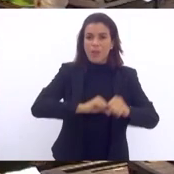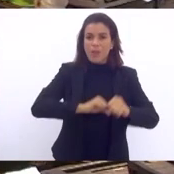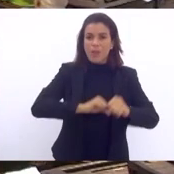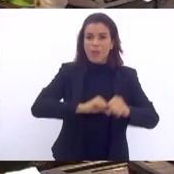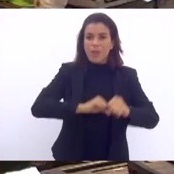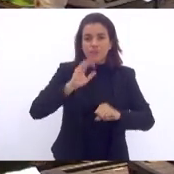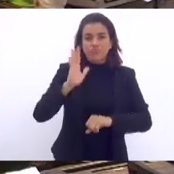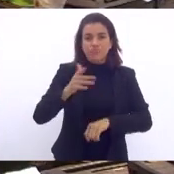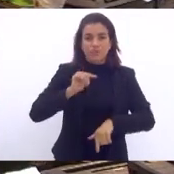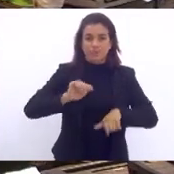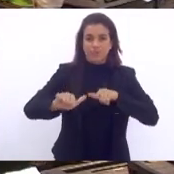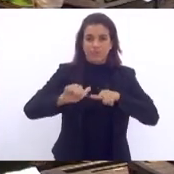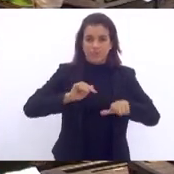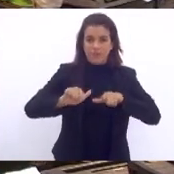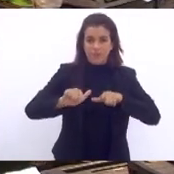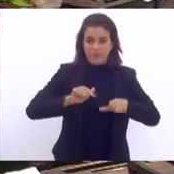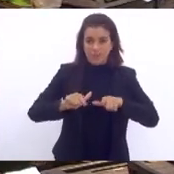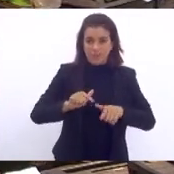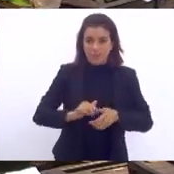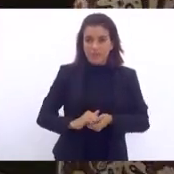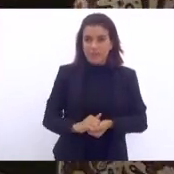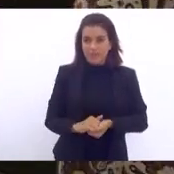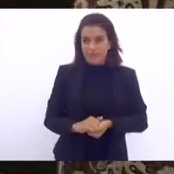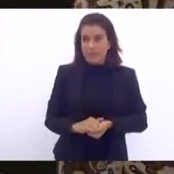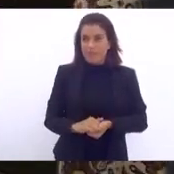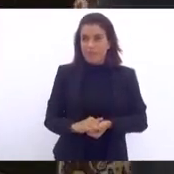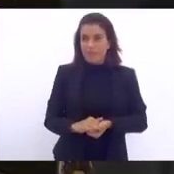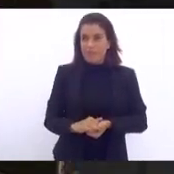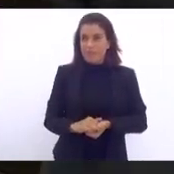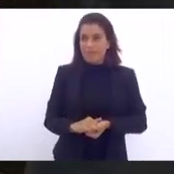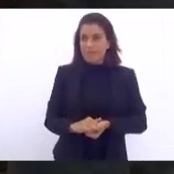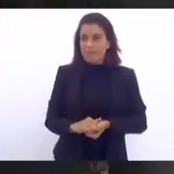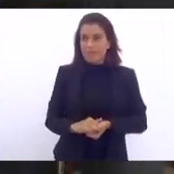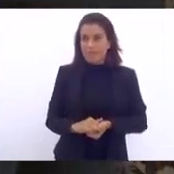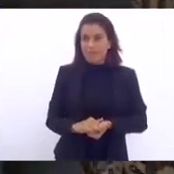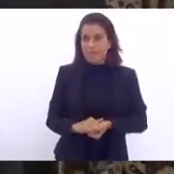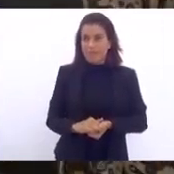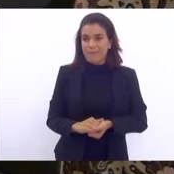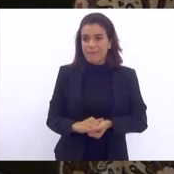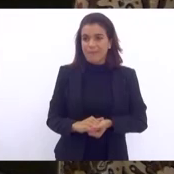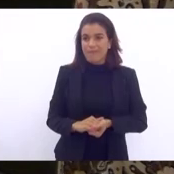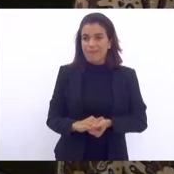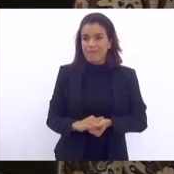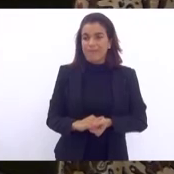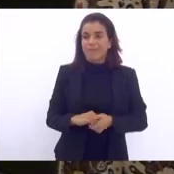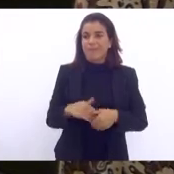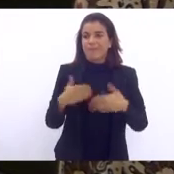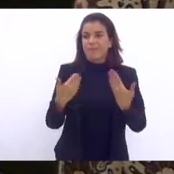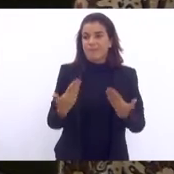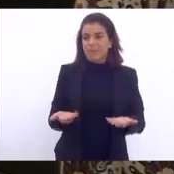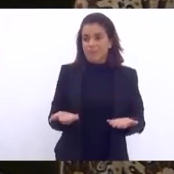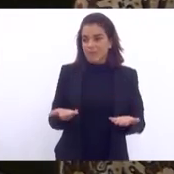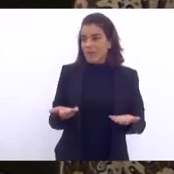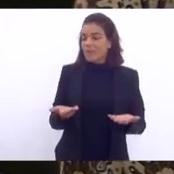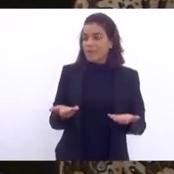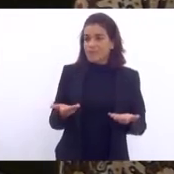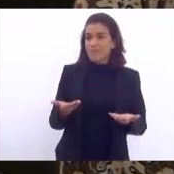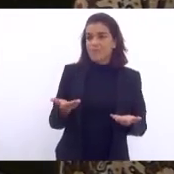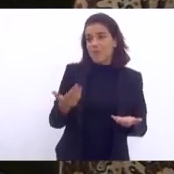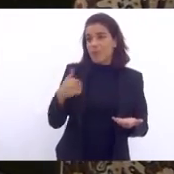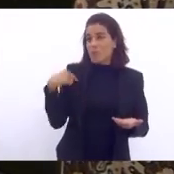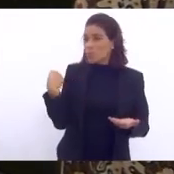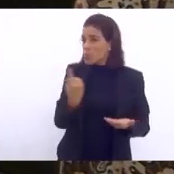Exatamente. Então, senhor presidente, como eles são os chamados, quer dizer, é o que todos nós